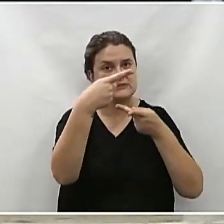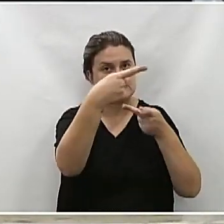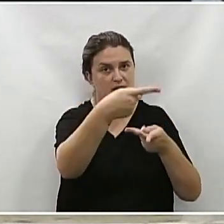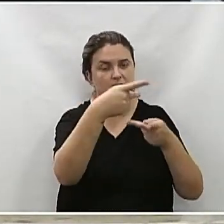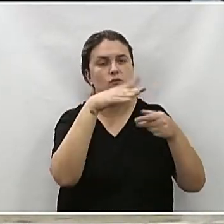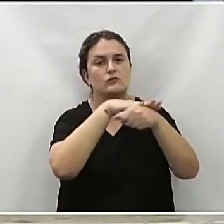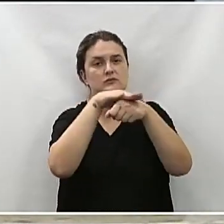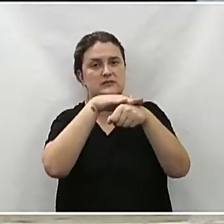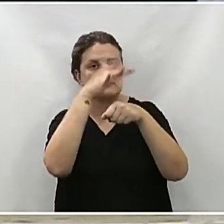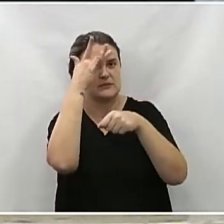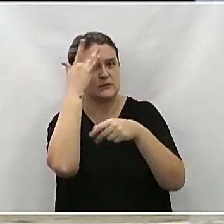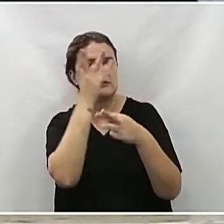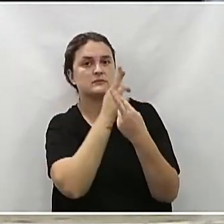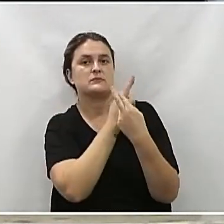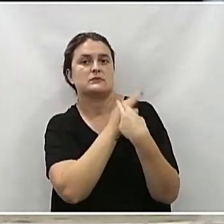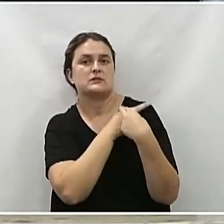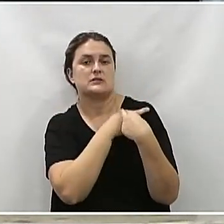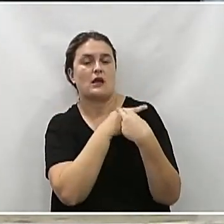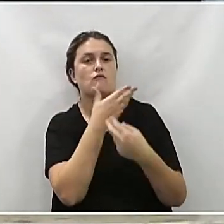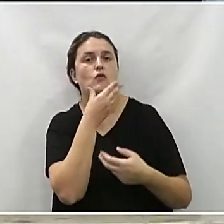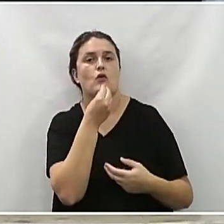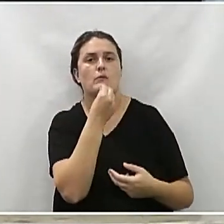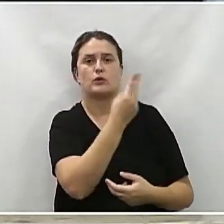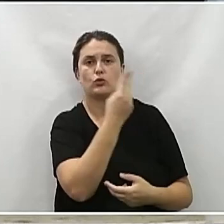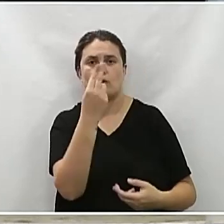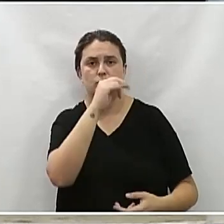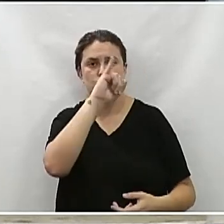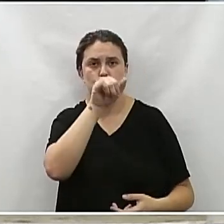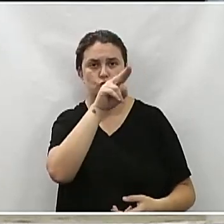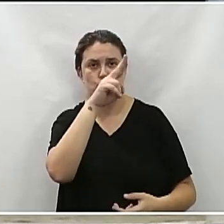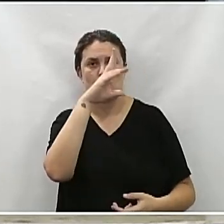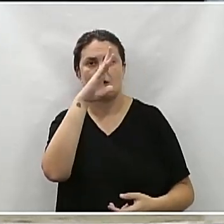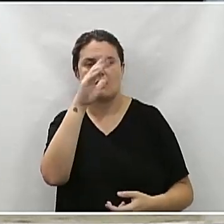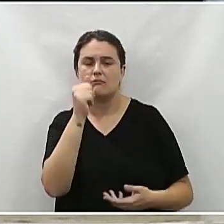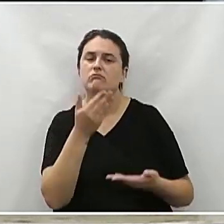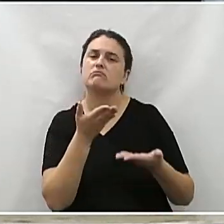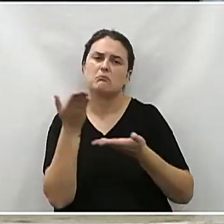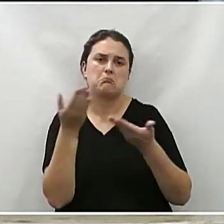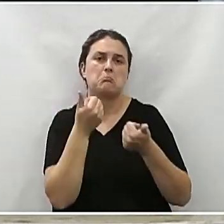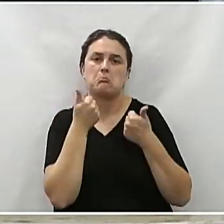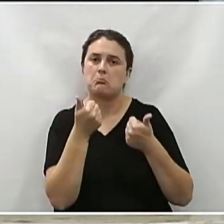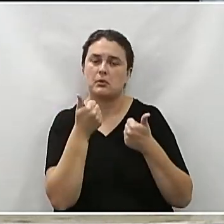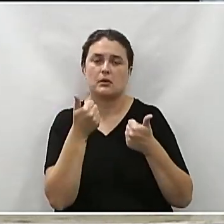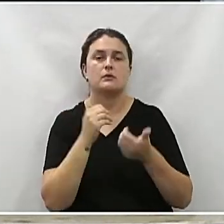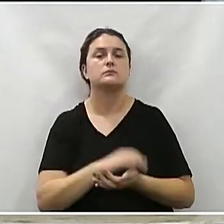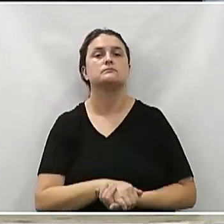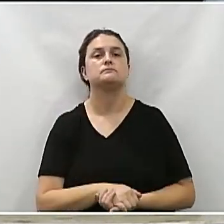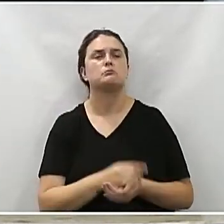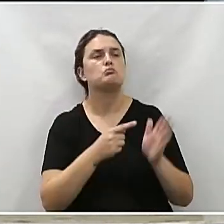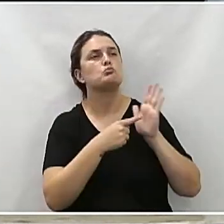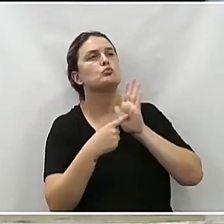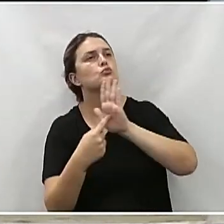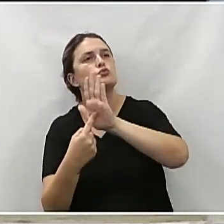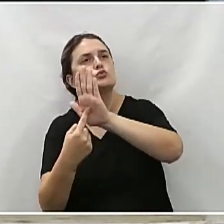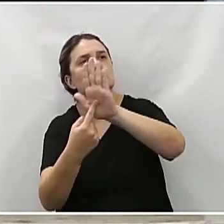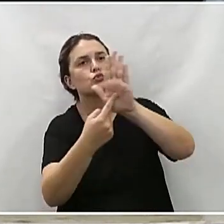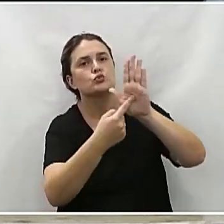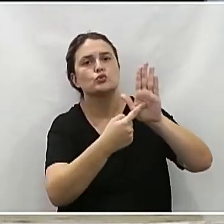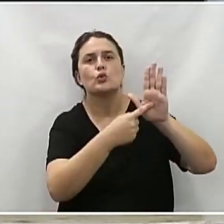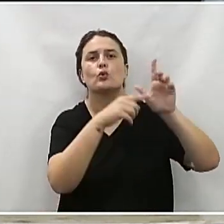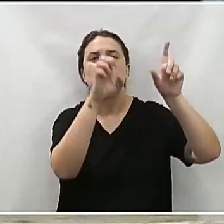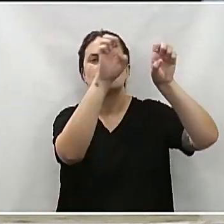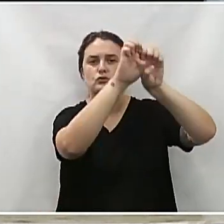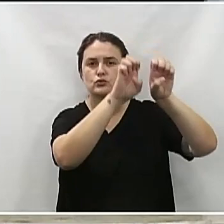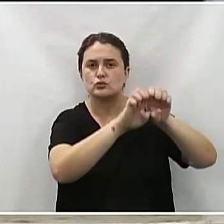o responsável da obra, seu Juca, me acolheu muito bem junto com toda a sua equipe, me mostrou toda a sua estrutura